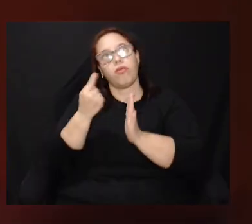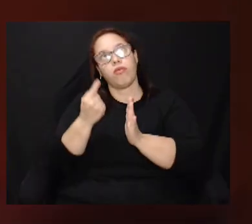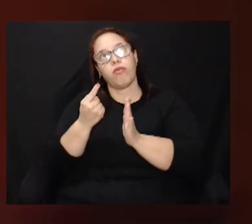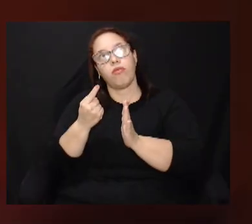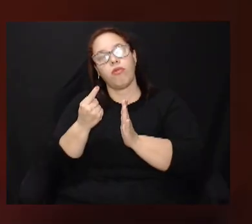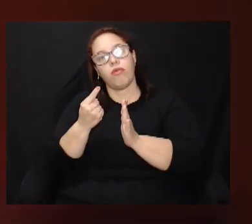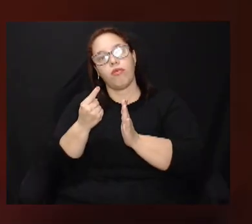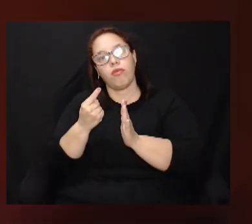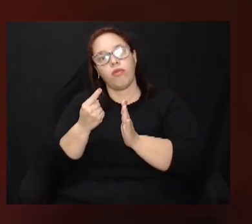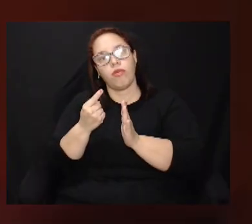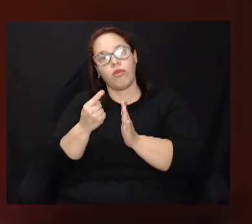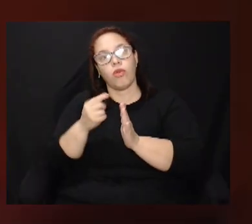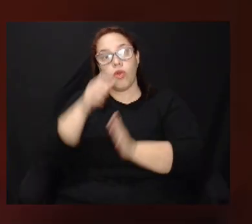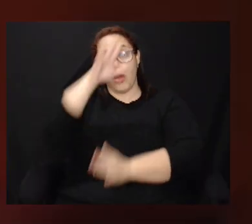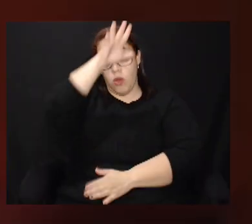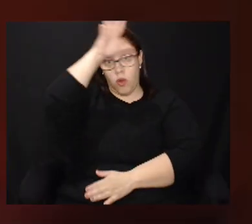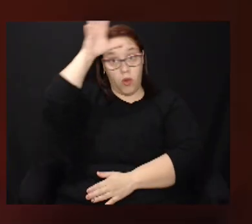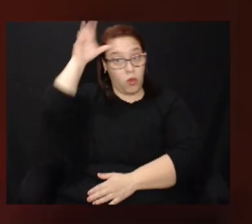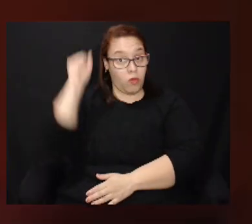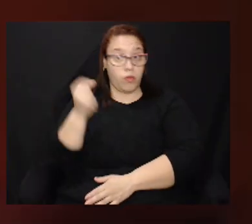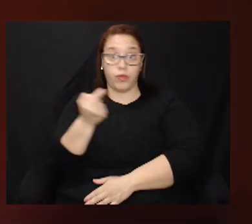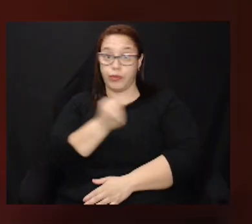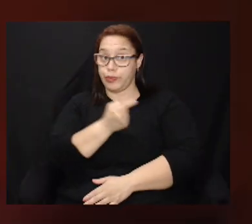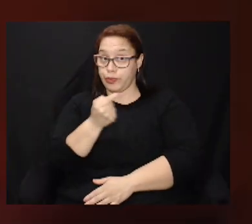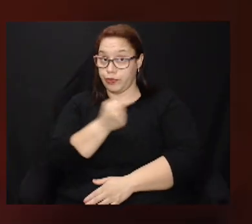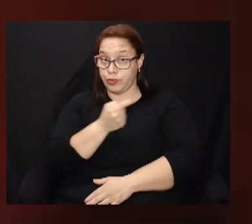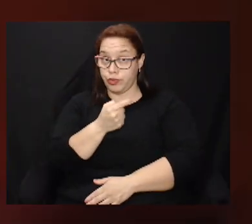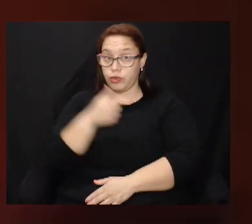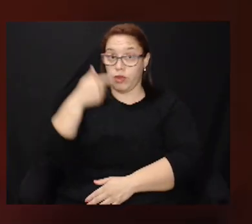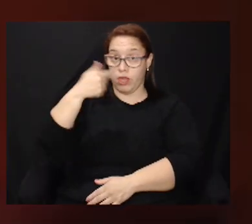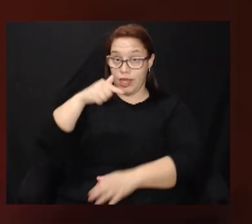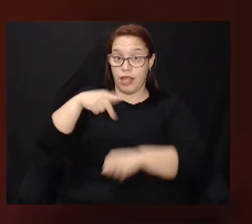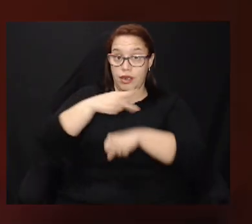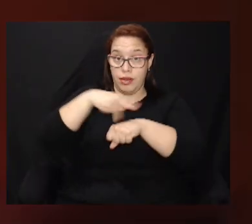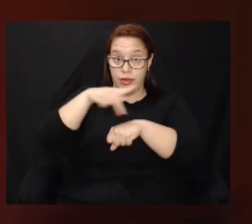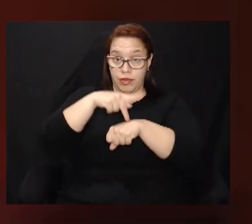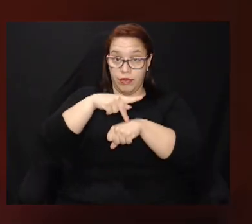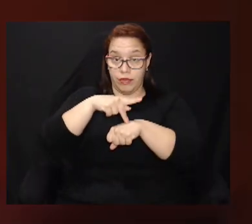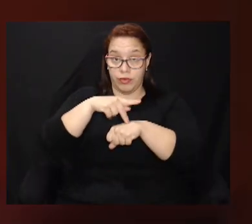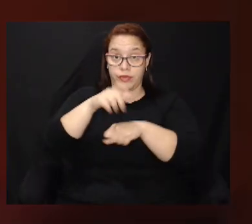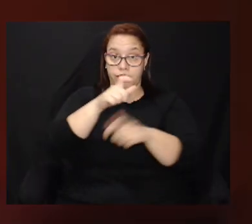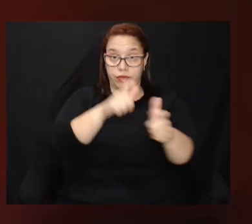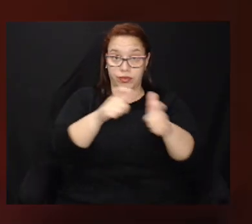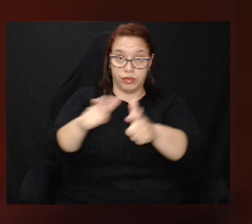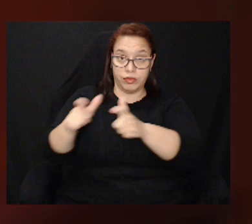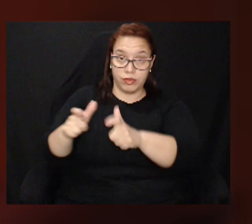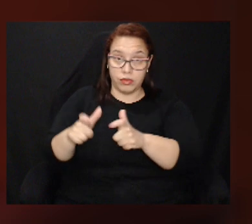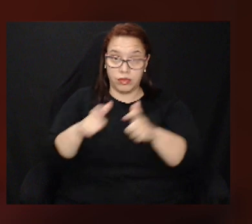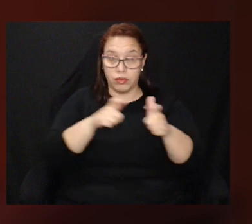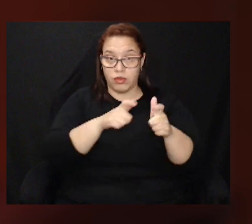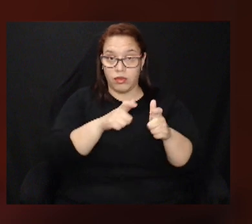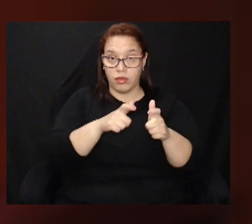os amazônidas, que são os 7 países da região, esses